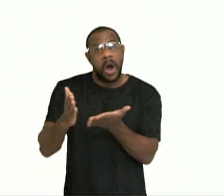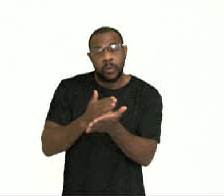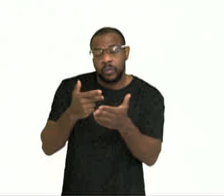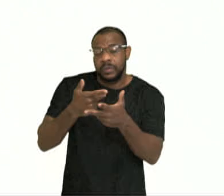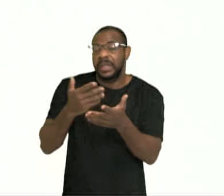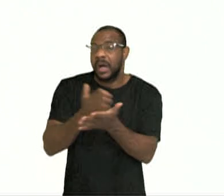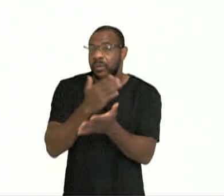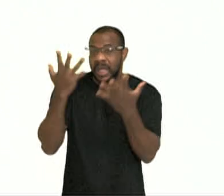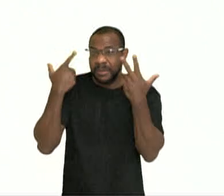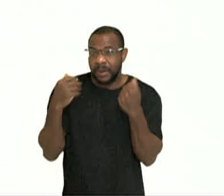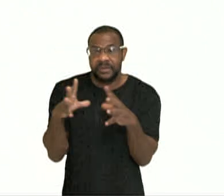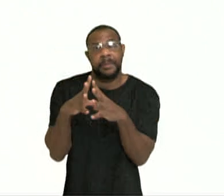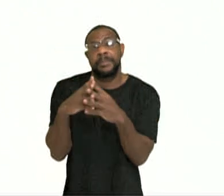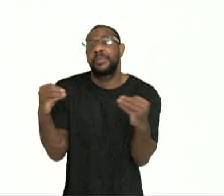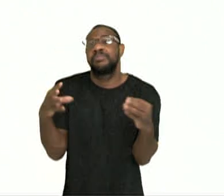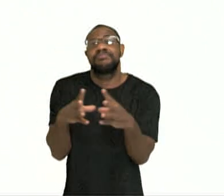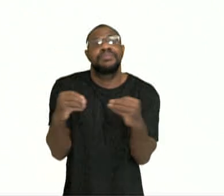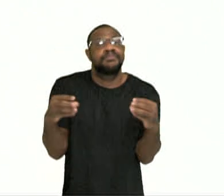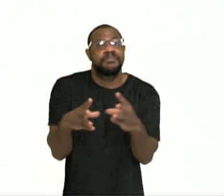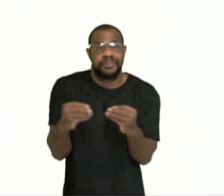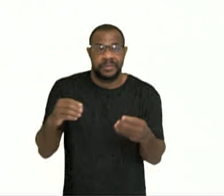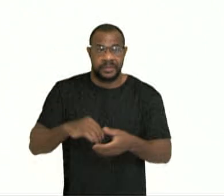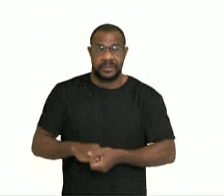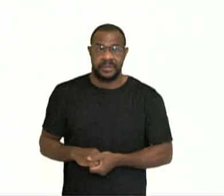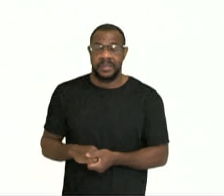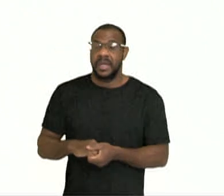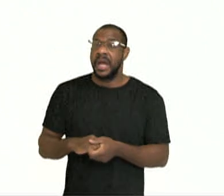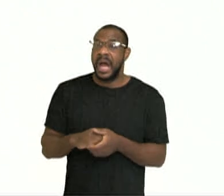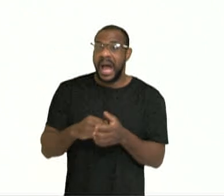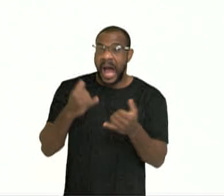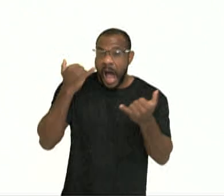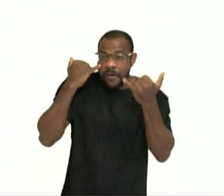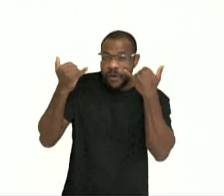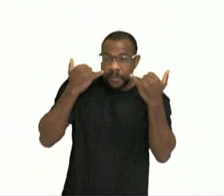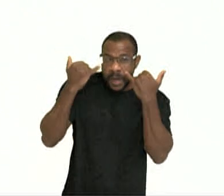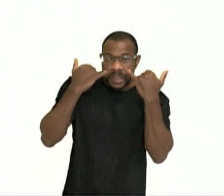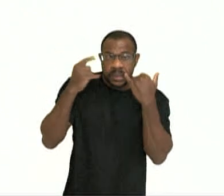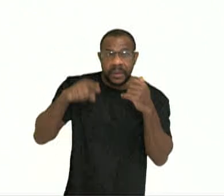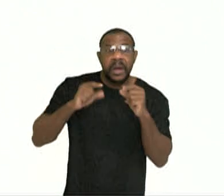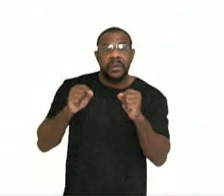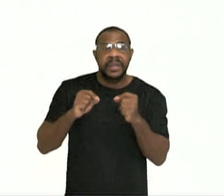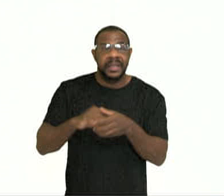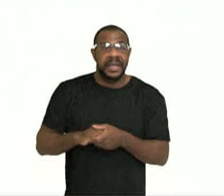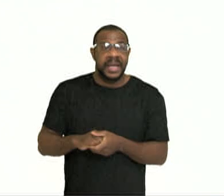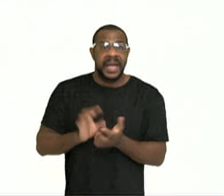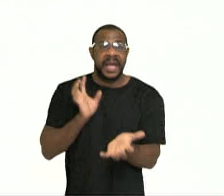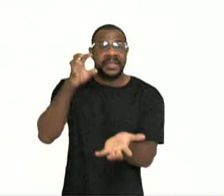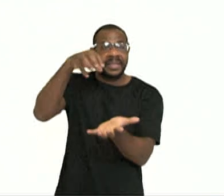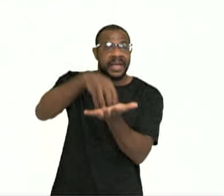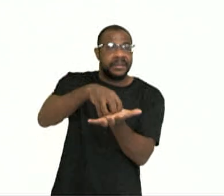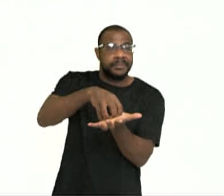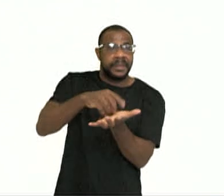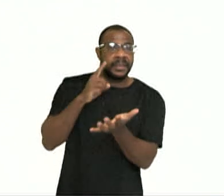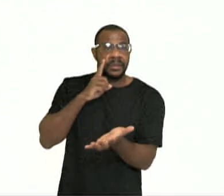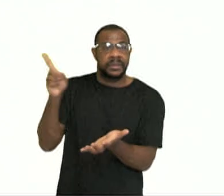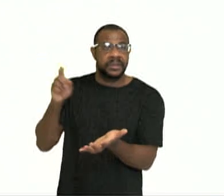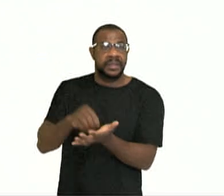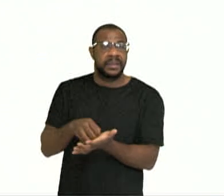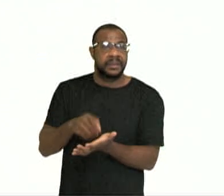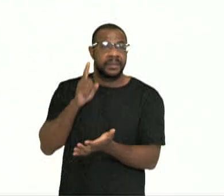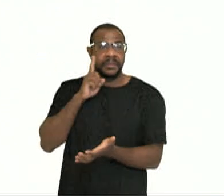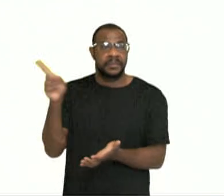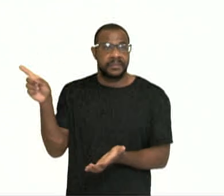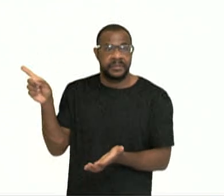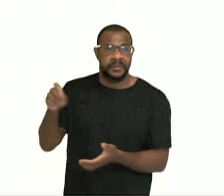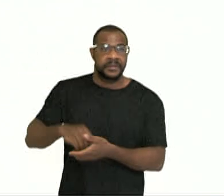do território nacional. Os dados são do Instituto de Conservação da Biodiversidade